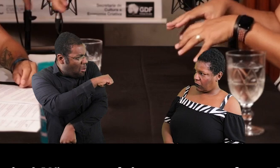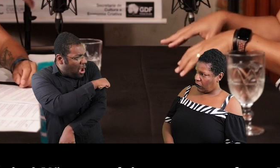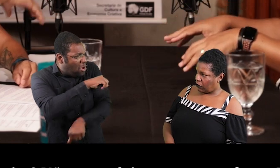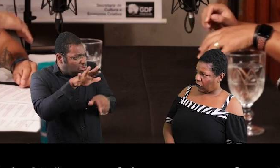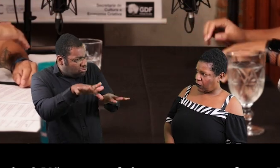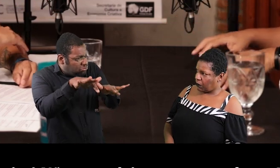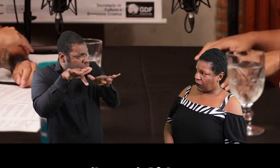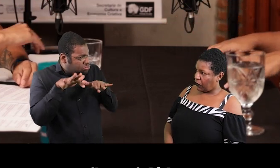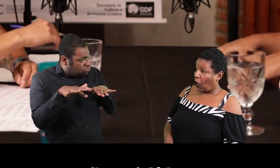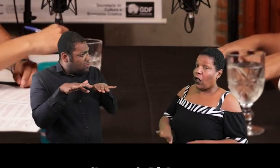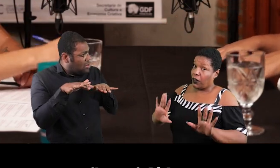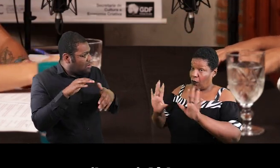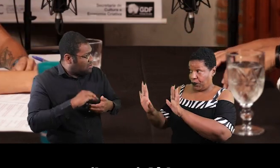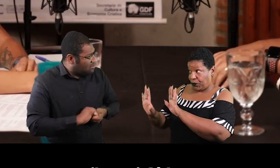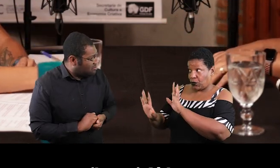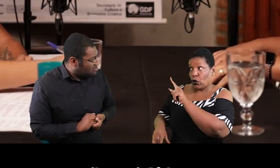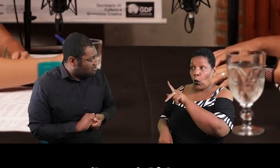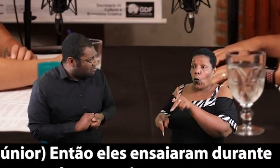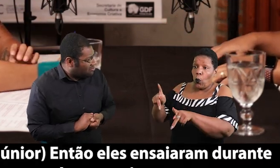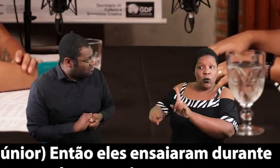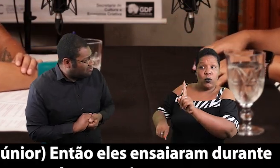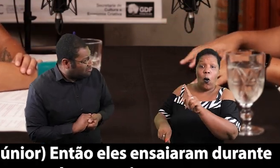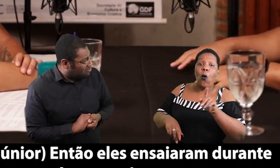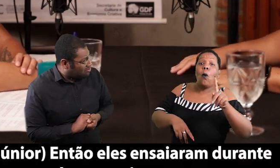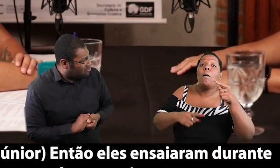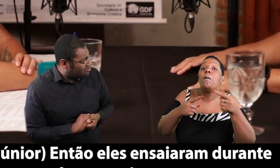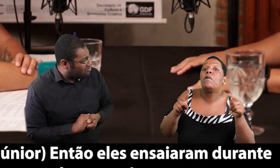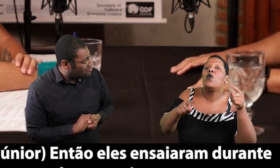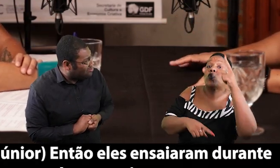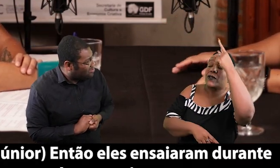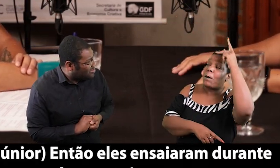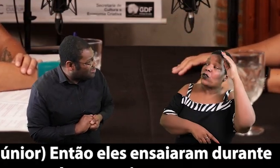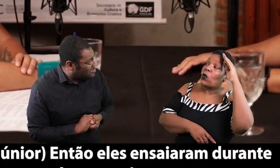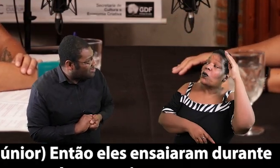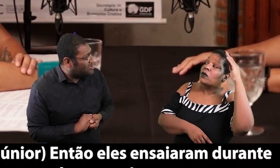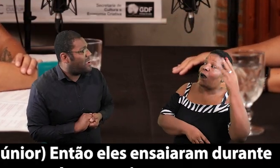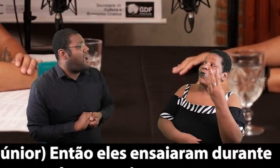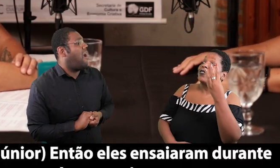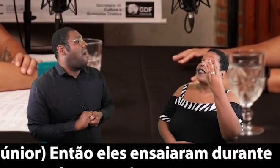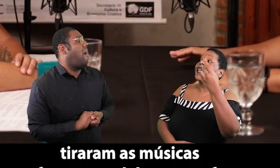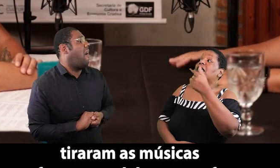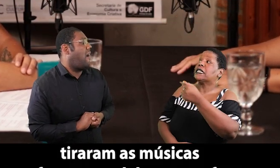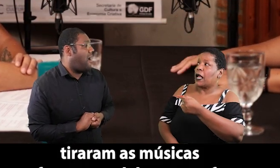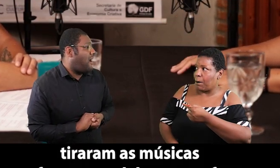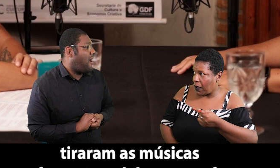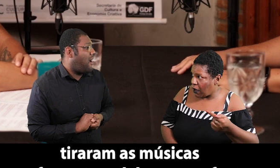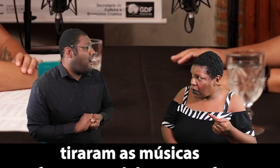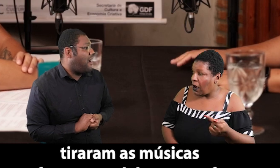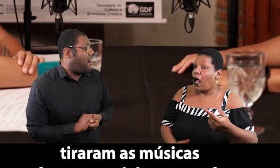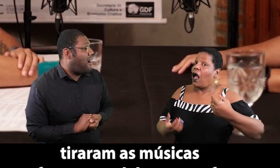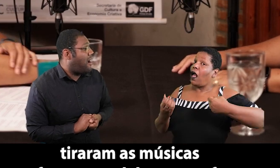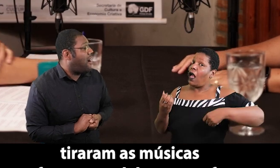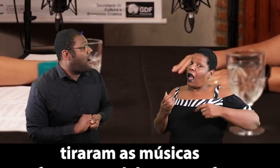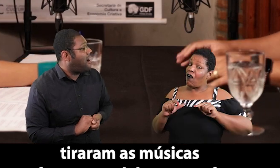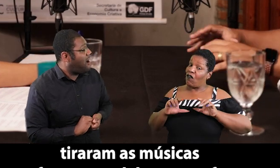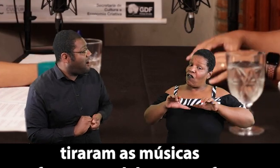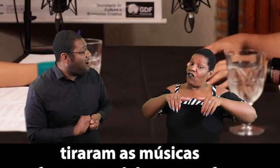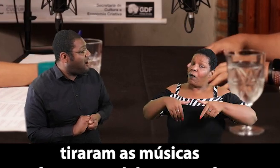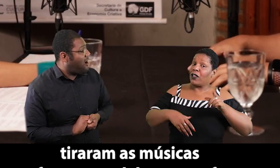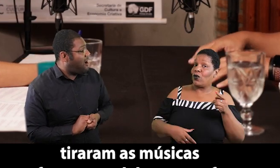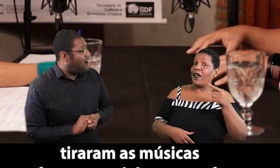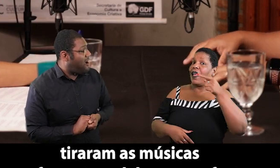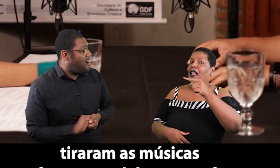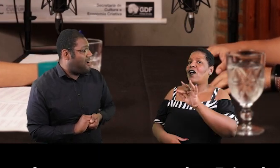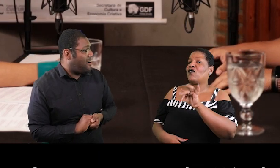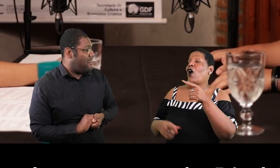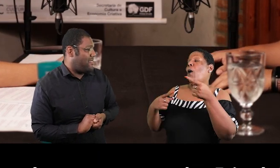Era Não, uma coisa os mais músicos comunitária? eram os alunos. Ah, Então eles ensaiaram durante, eu acho que 3 semanas, tiraram as músicas e a formatura deles era no